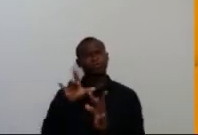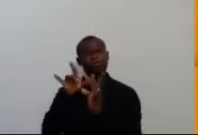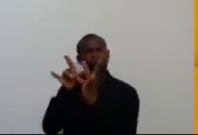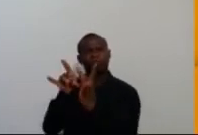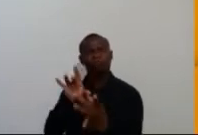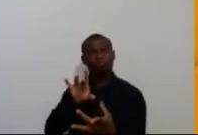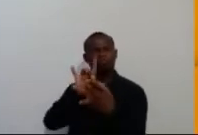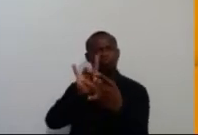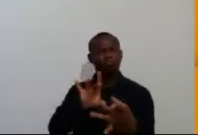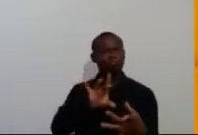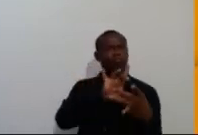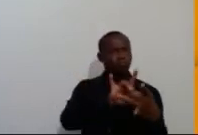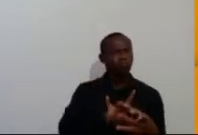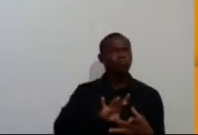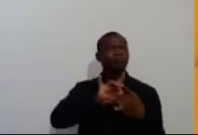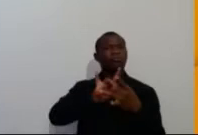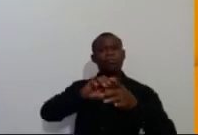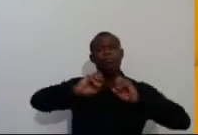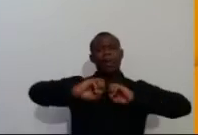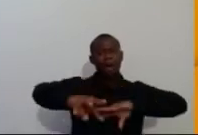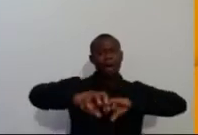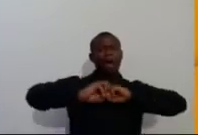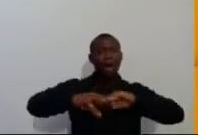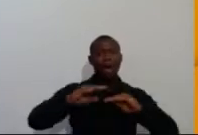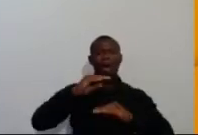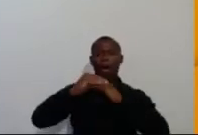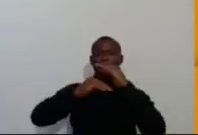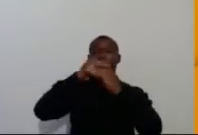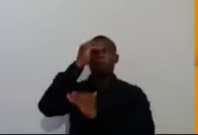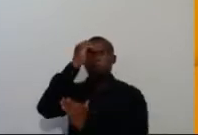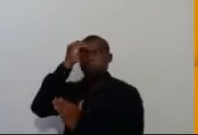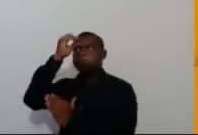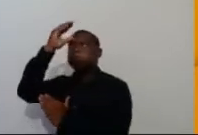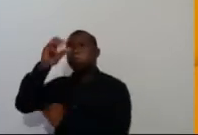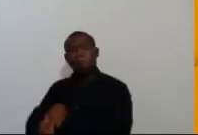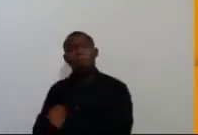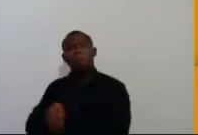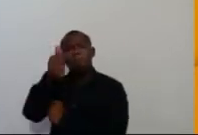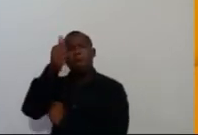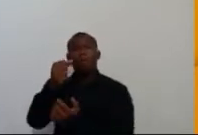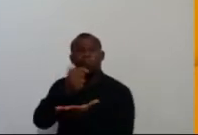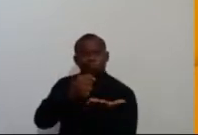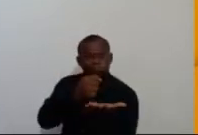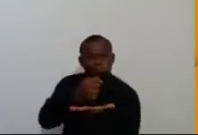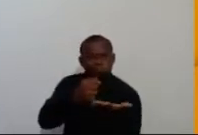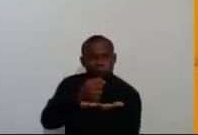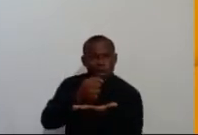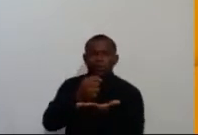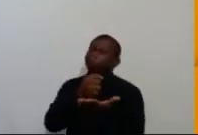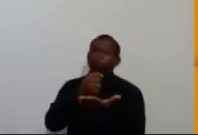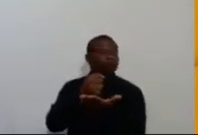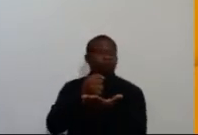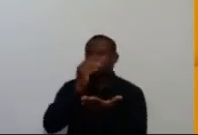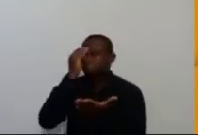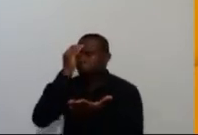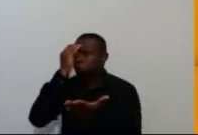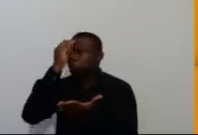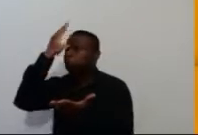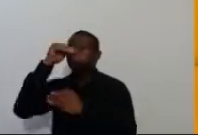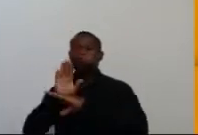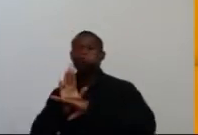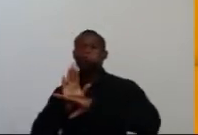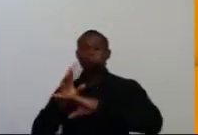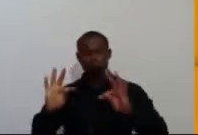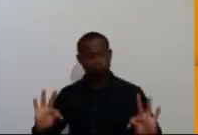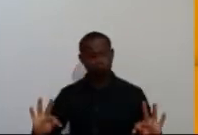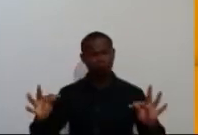mais eficiente. Não basta ter ensinagem, tem que ter aprendizagem. E se a aprendizagem vai ser com a tecnologia, vamos trazer a tecnologia